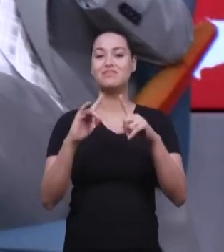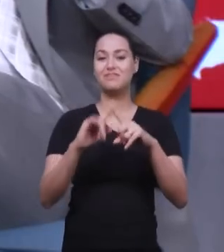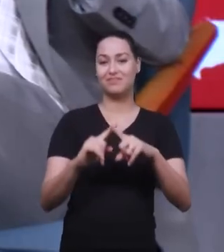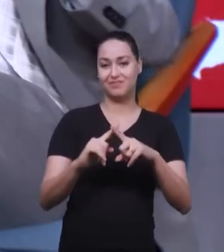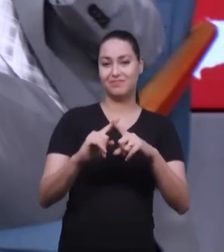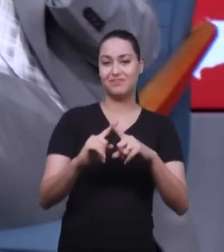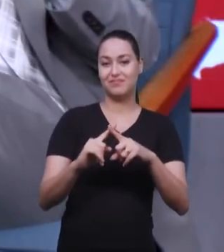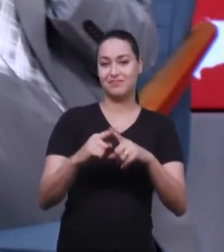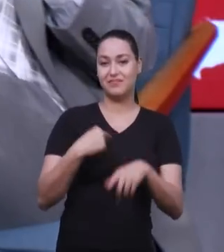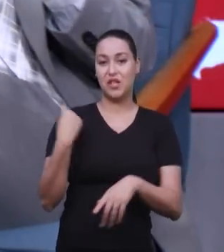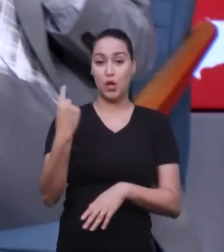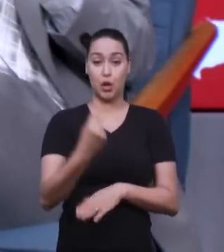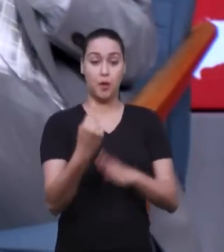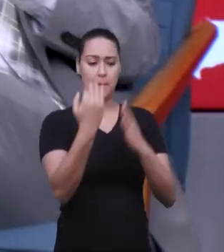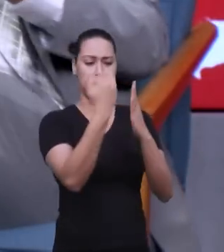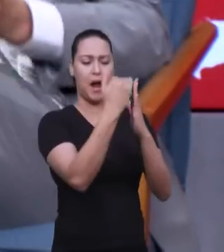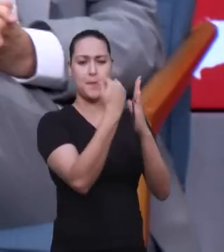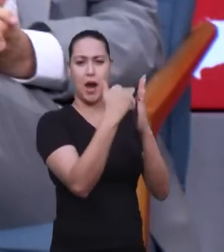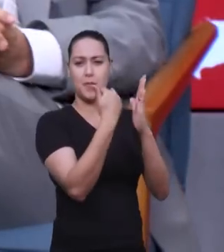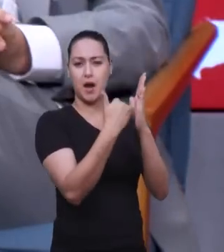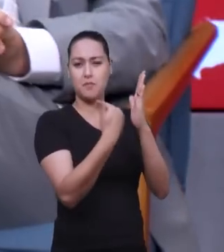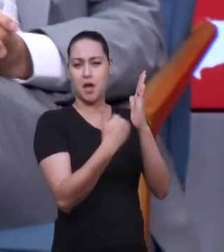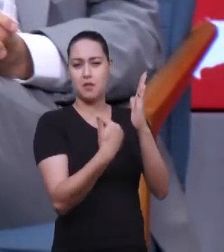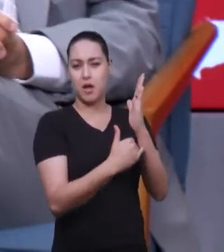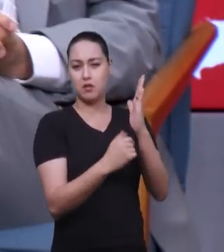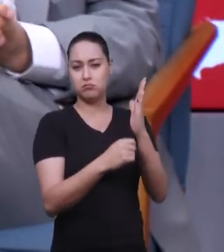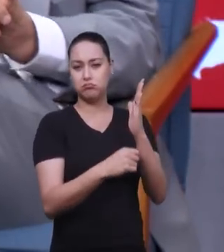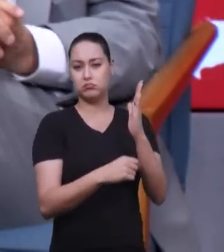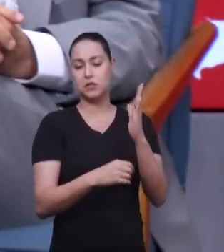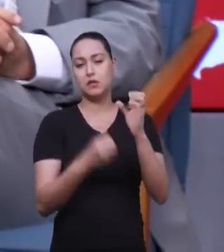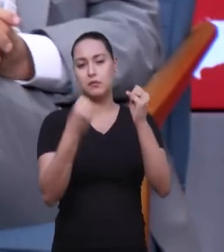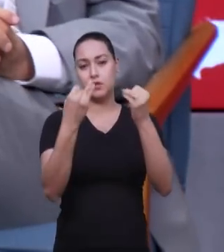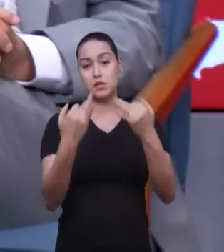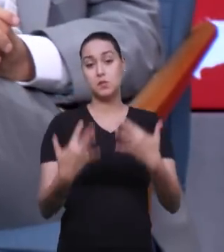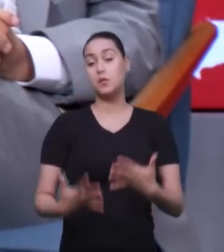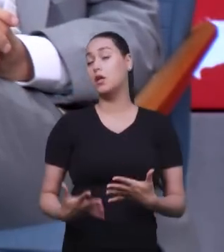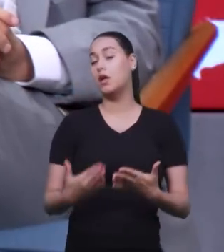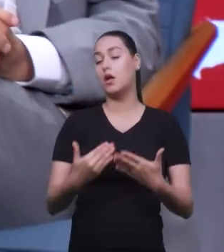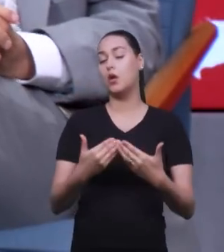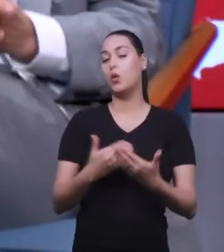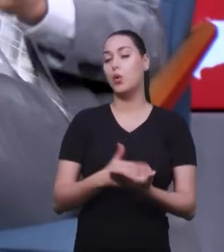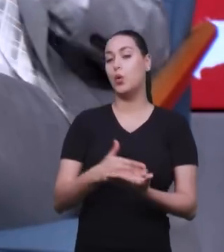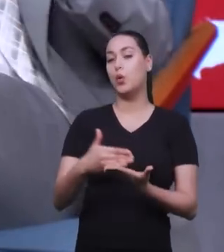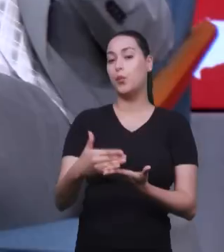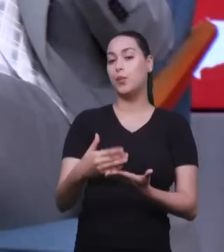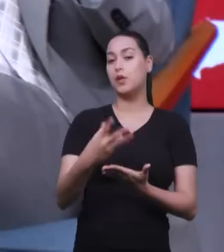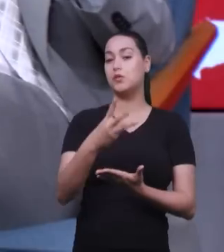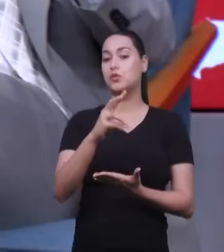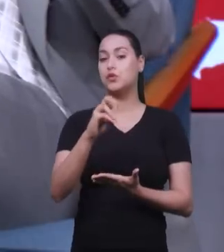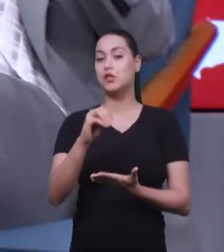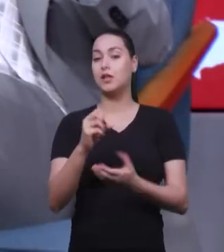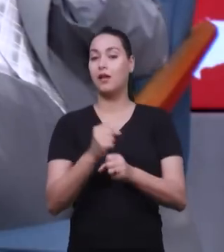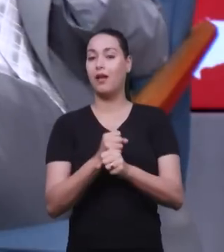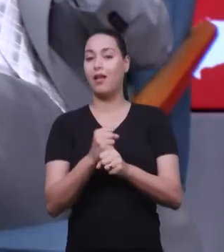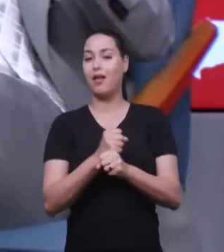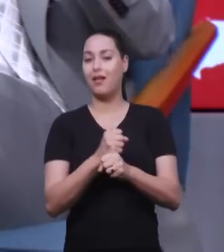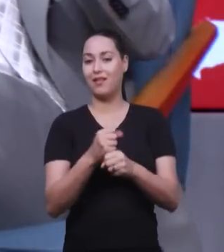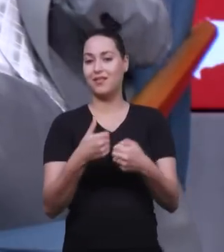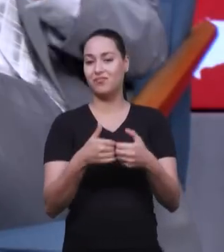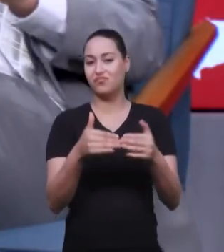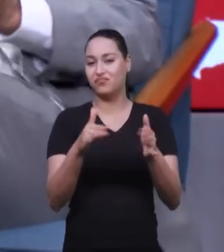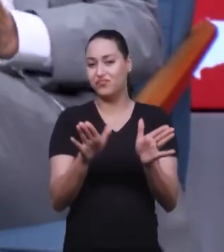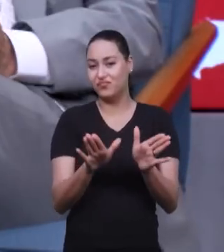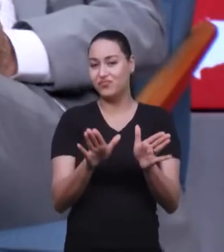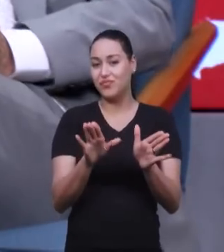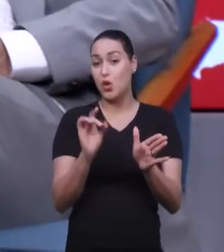igreja. Nós vamos abordar com os irmãos, conversar com os irmãos acerca desse início, desses 30 primeiros